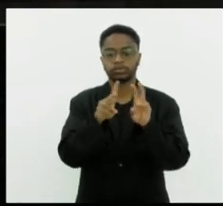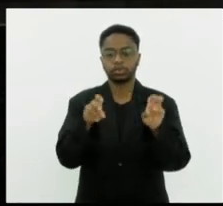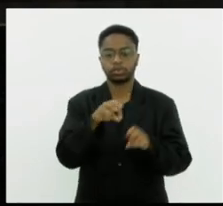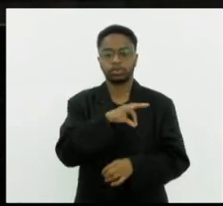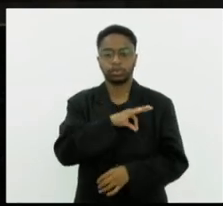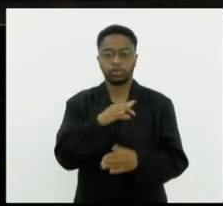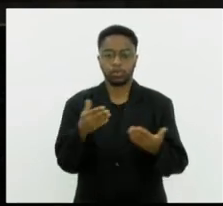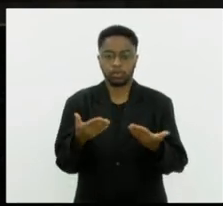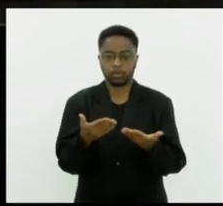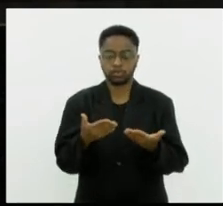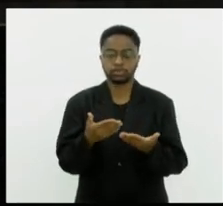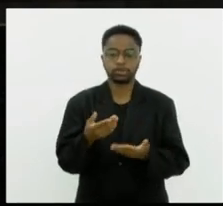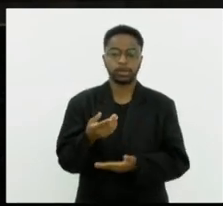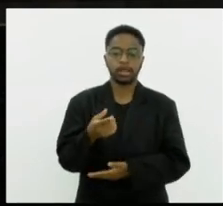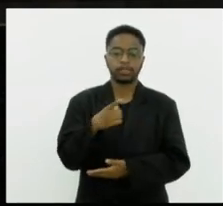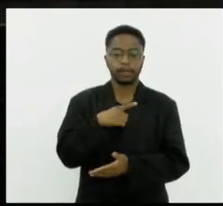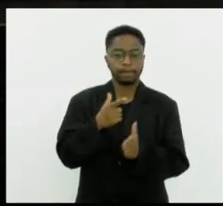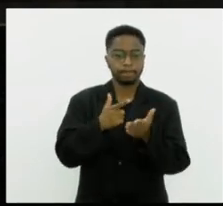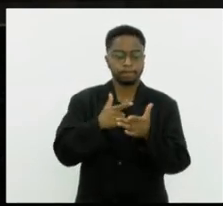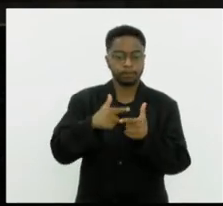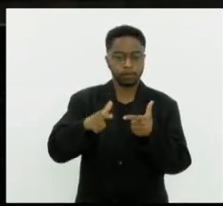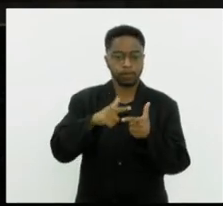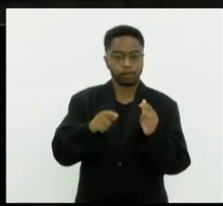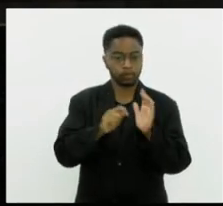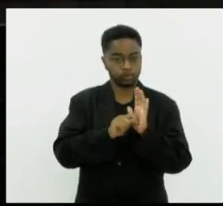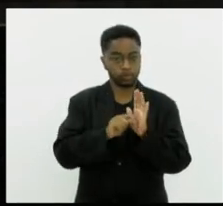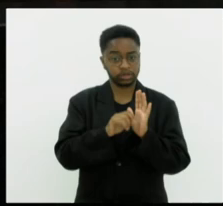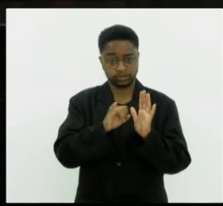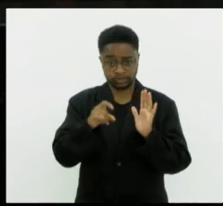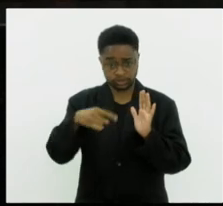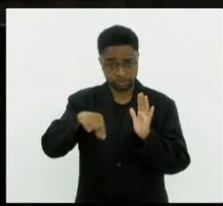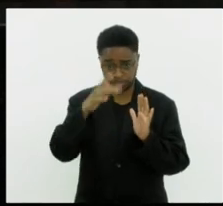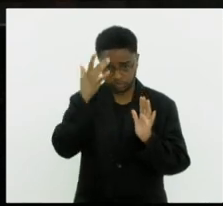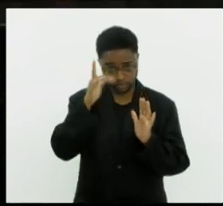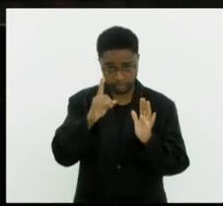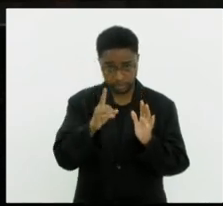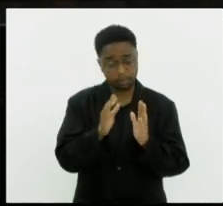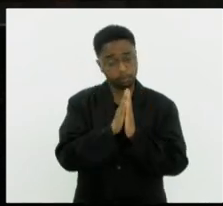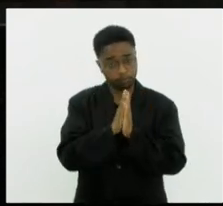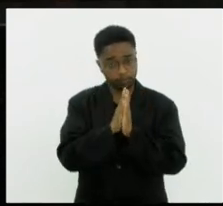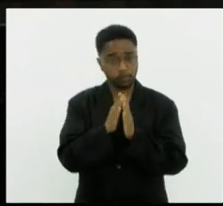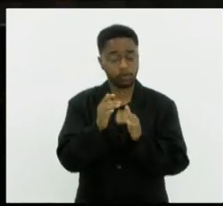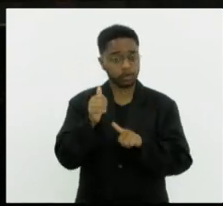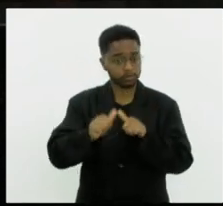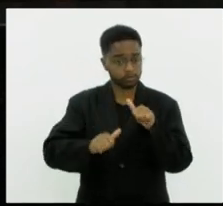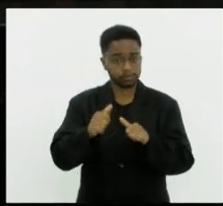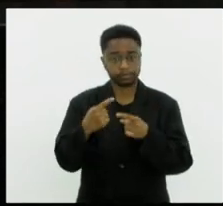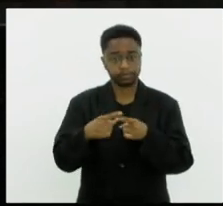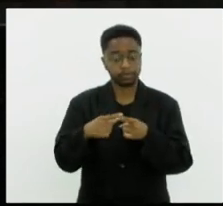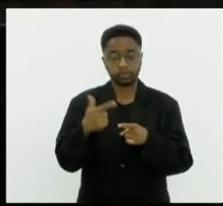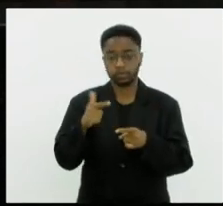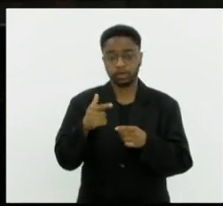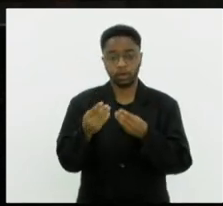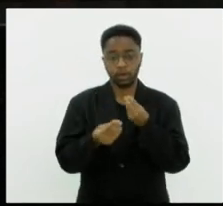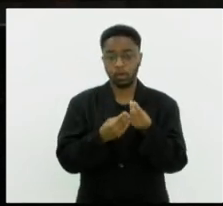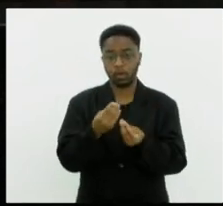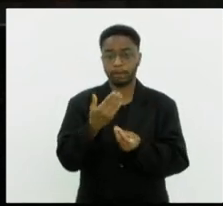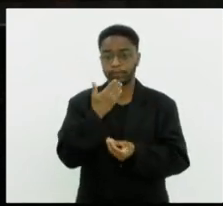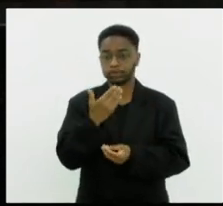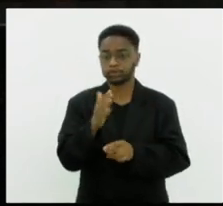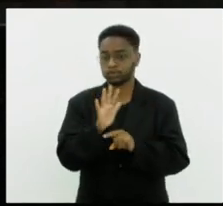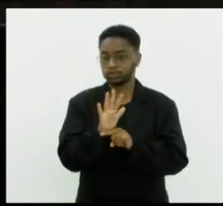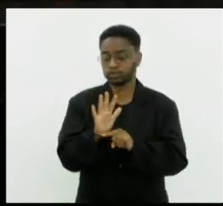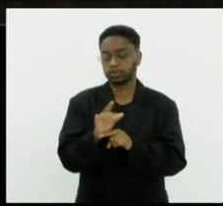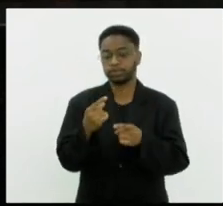hoje alcoólatras ou com problema com drogas. Sim, se vocês não sabiam, por favor, verifiquem. Eles não têm para quem recorrer.